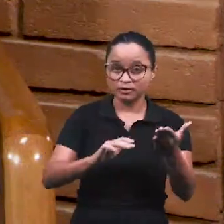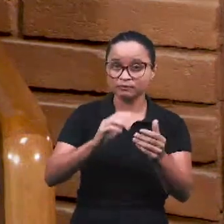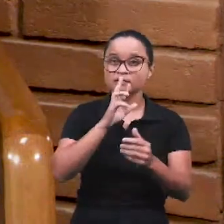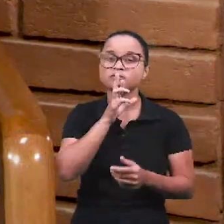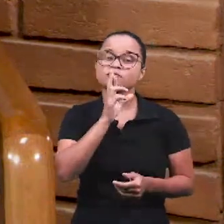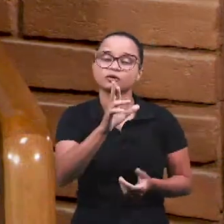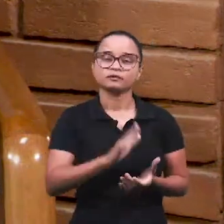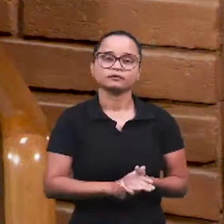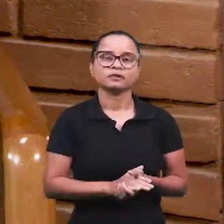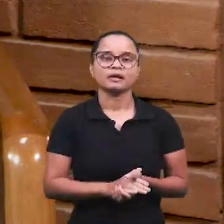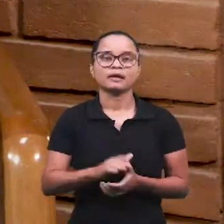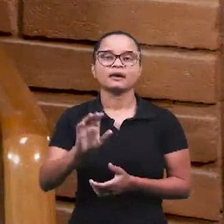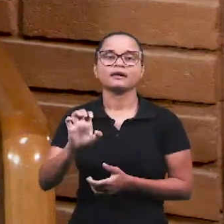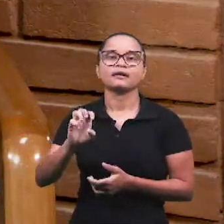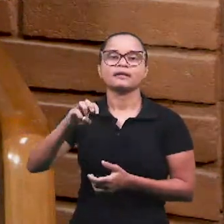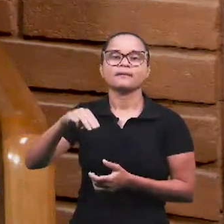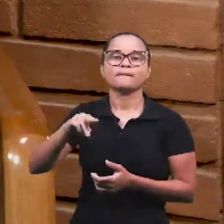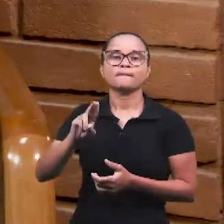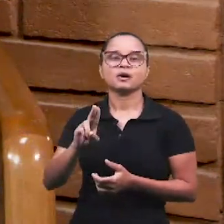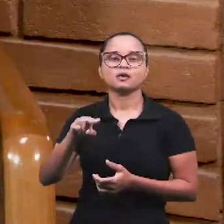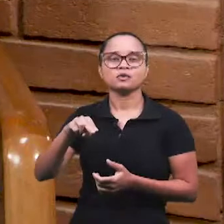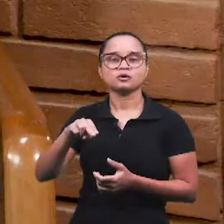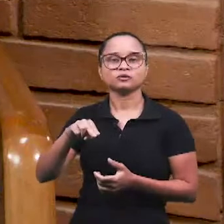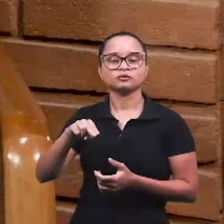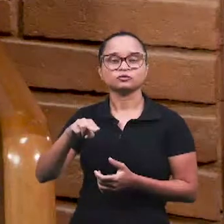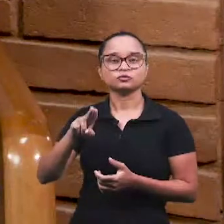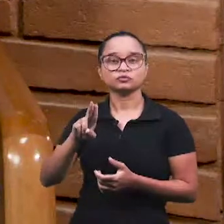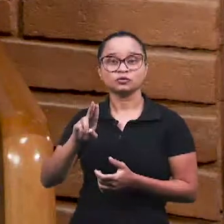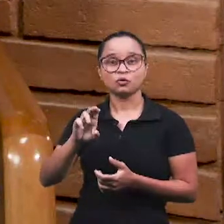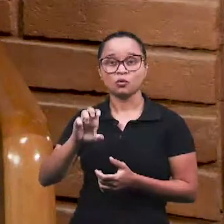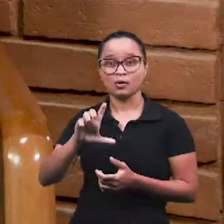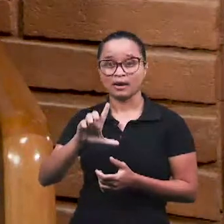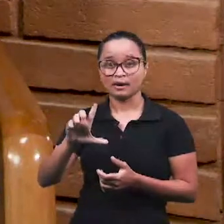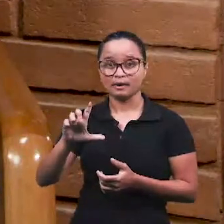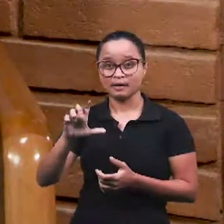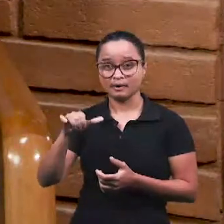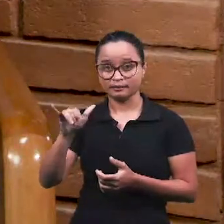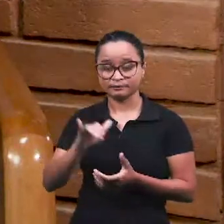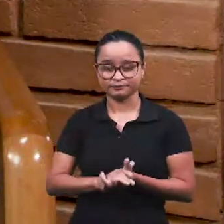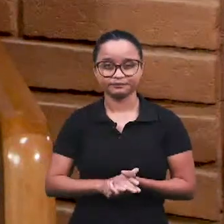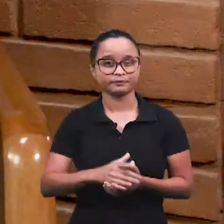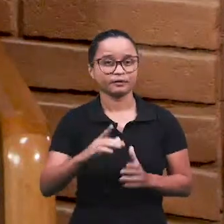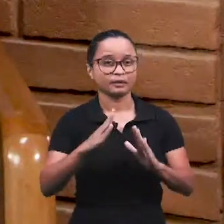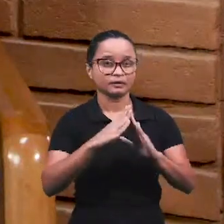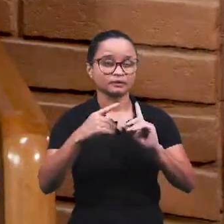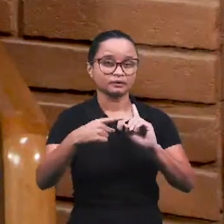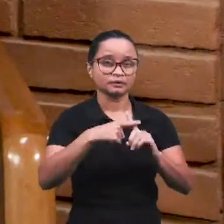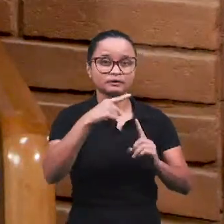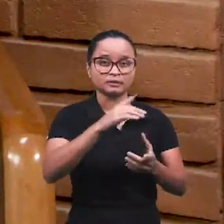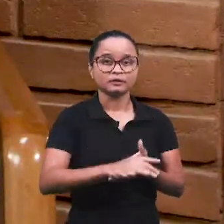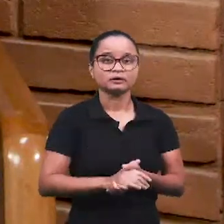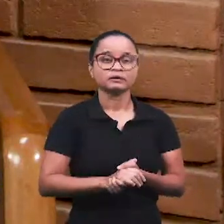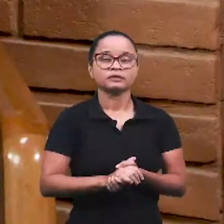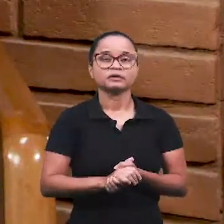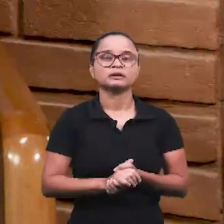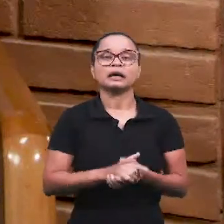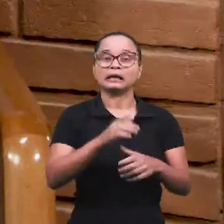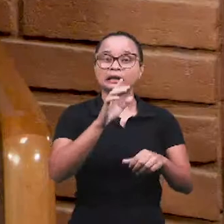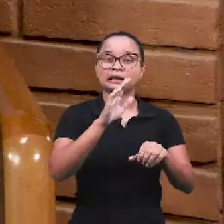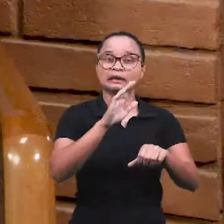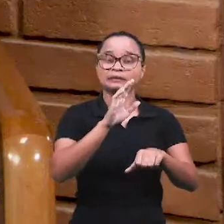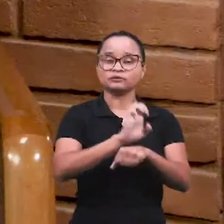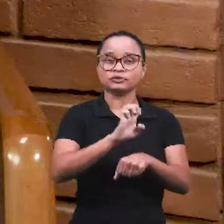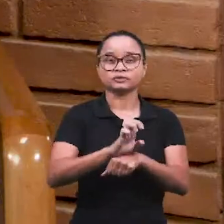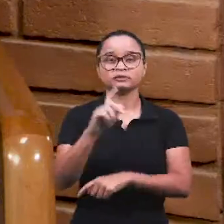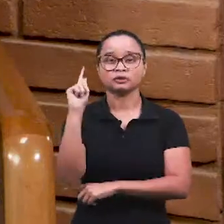resposta é a Emanuele. A Emanuele, ela é da classe de adolescentes da igreja em Caxias do Sul. no estado do